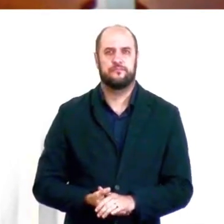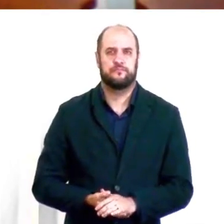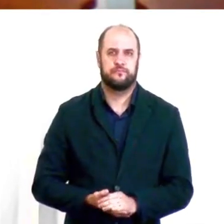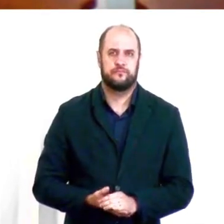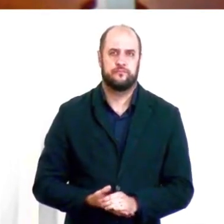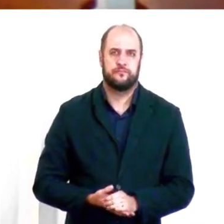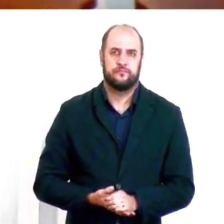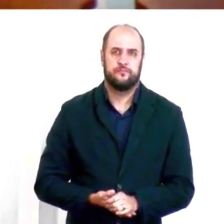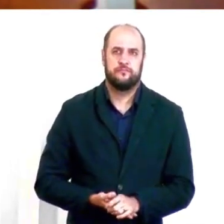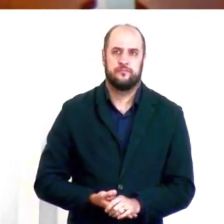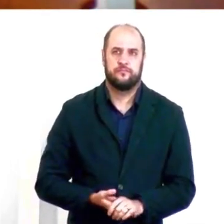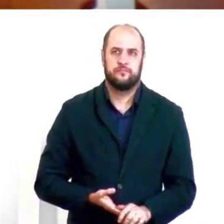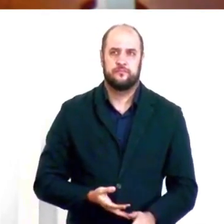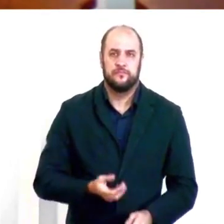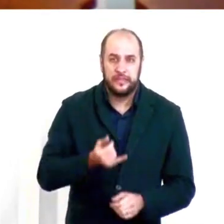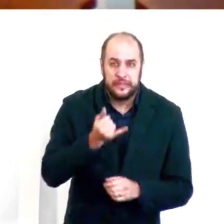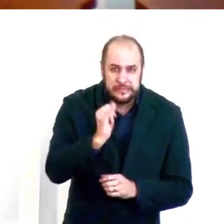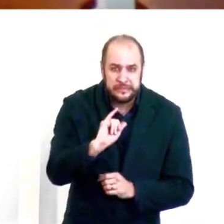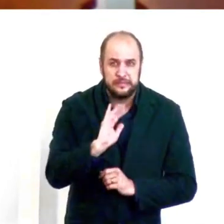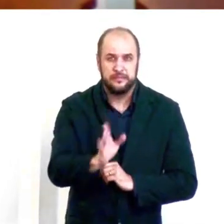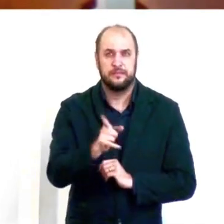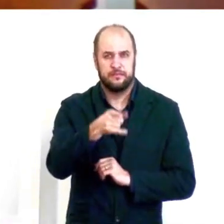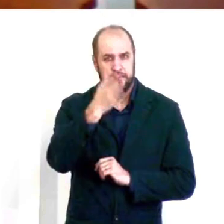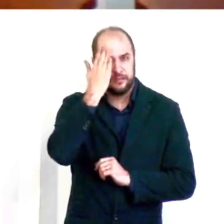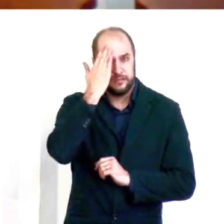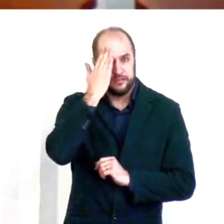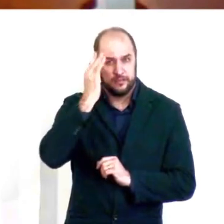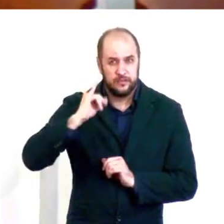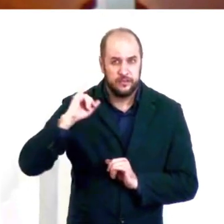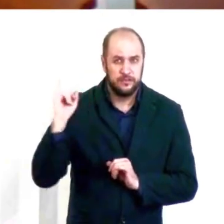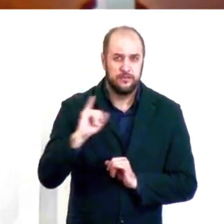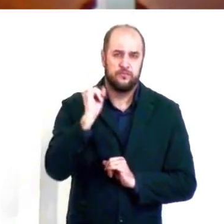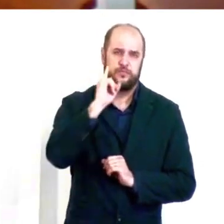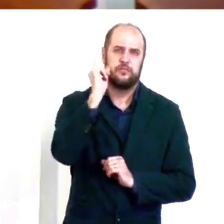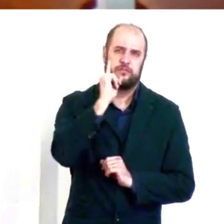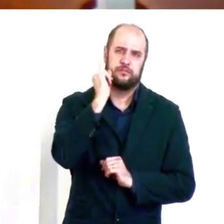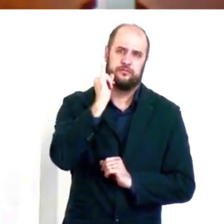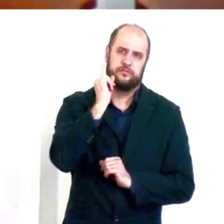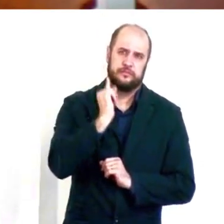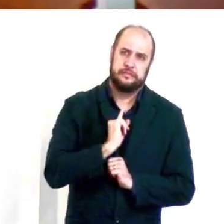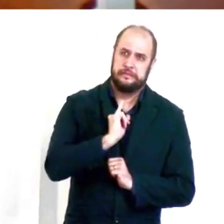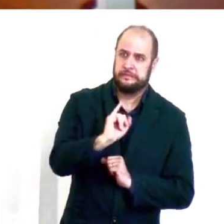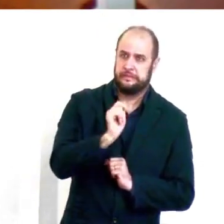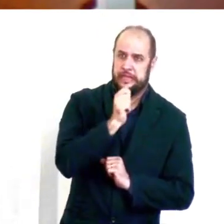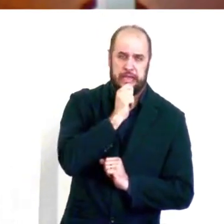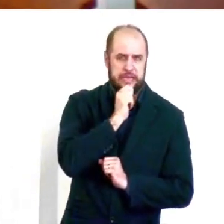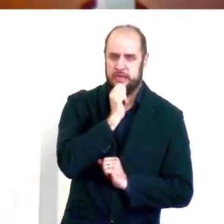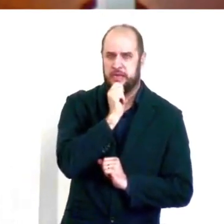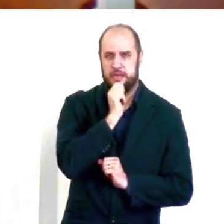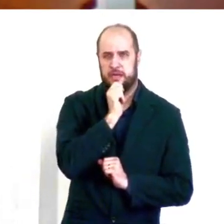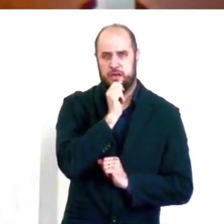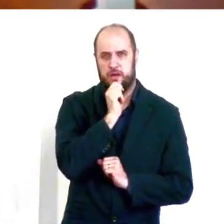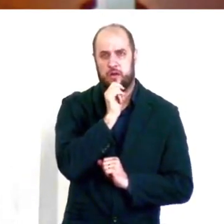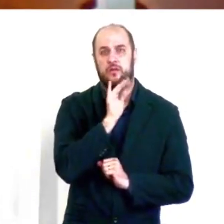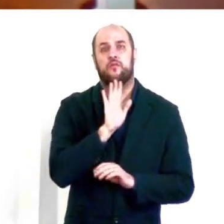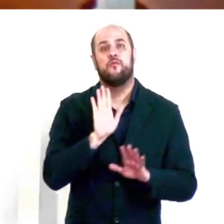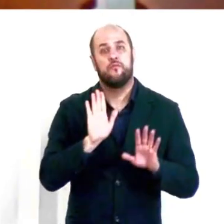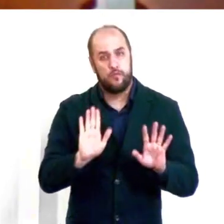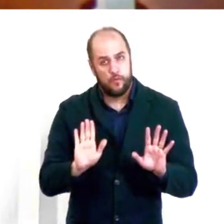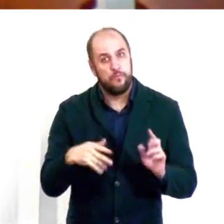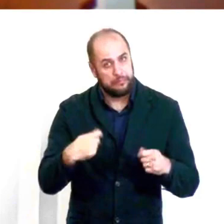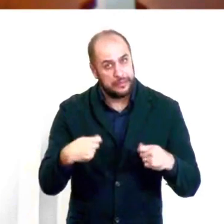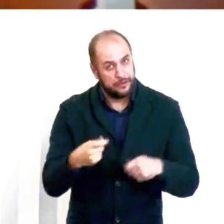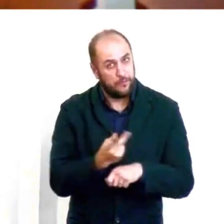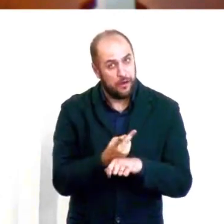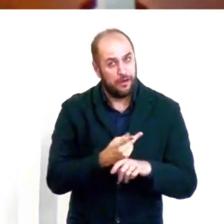Se vocês tiveram essa experiência, você sabe como é importante isso. Se vocês ainda não tiveram, vamos buscar fazer isso?